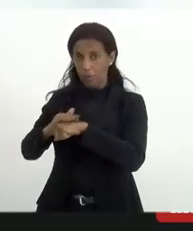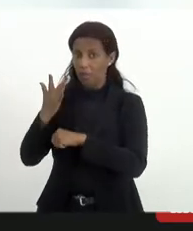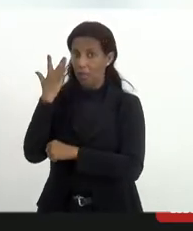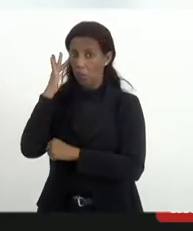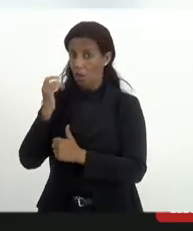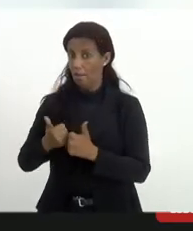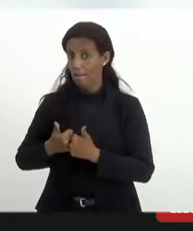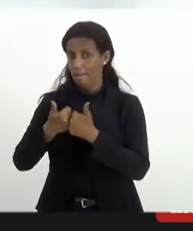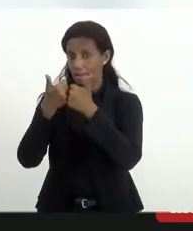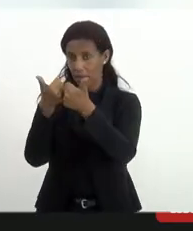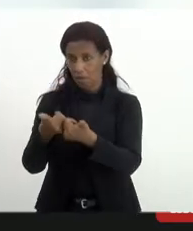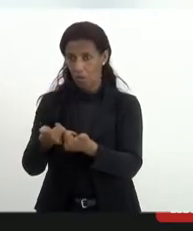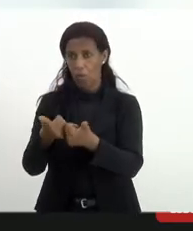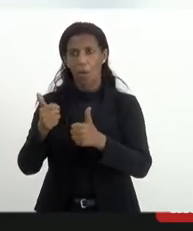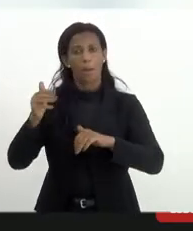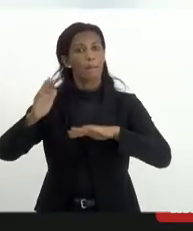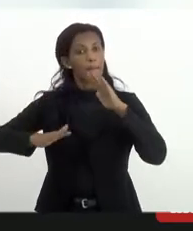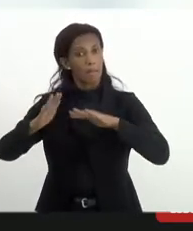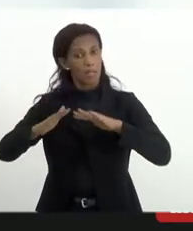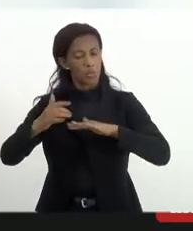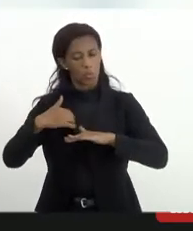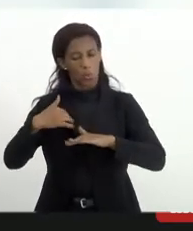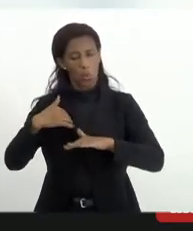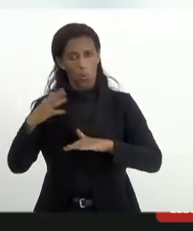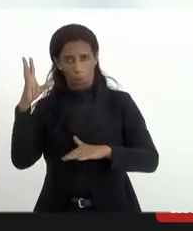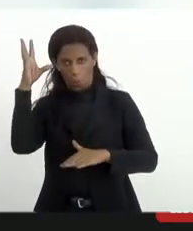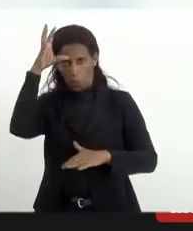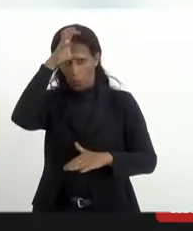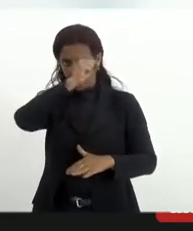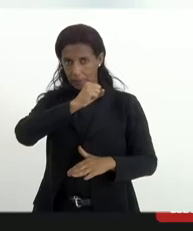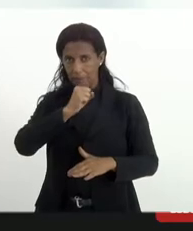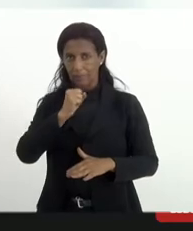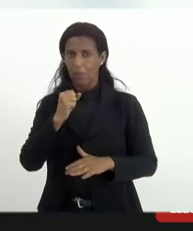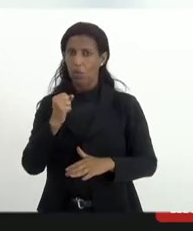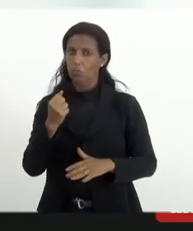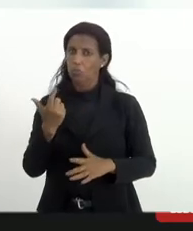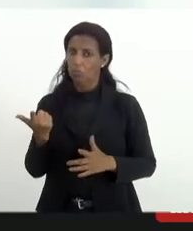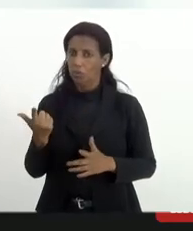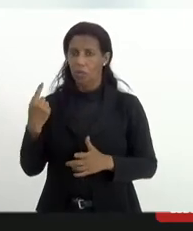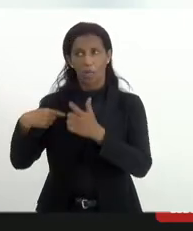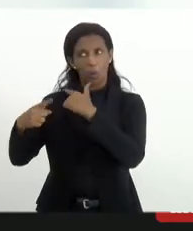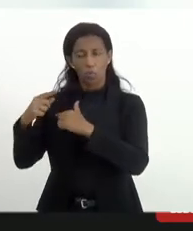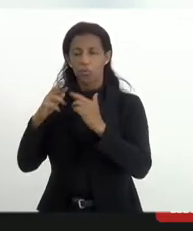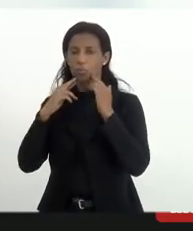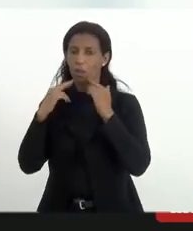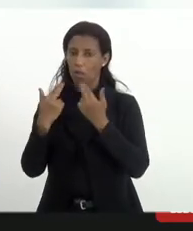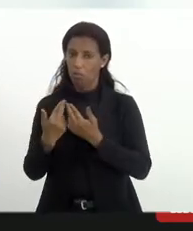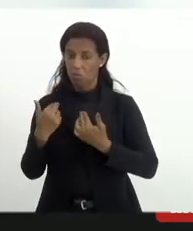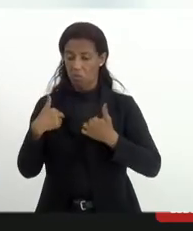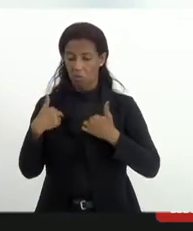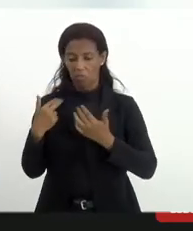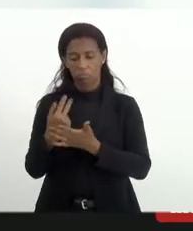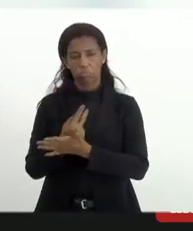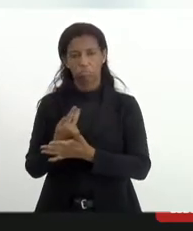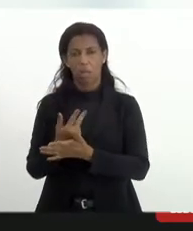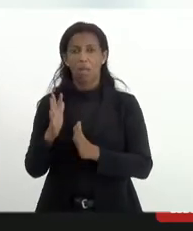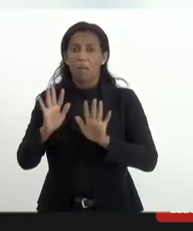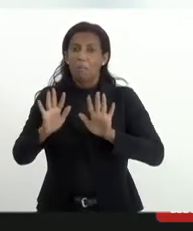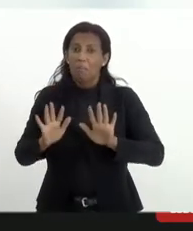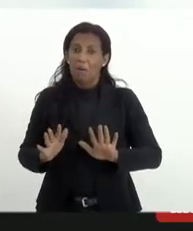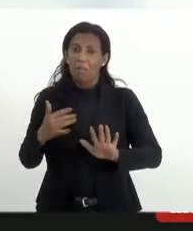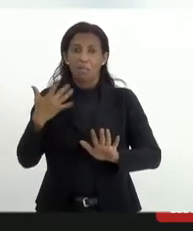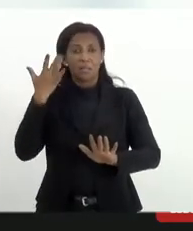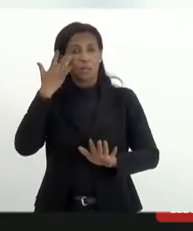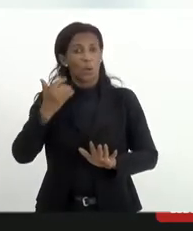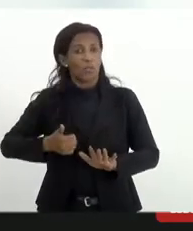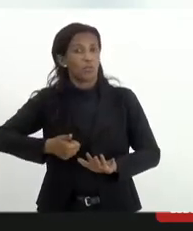melhor, apesar de ter sido mal compreendido pelo doutor Gadelha na última reunião, eu sempre acho melhor